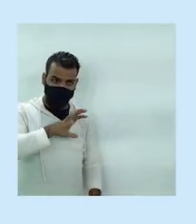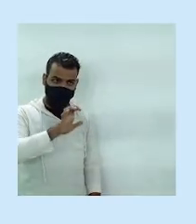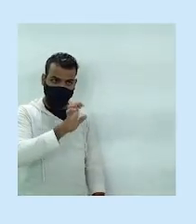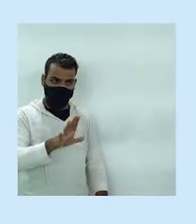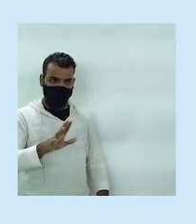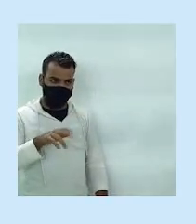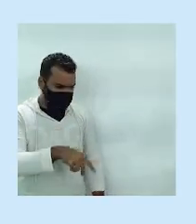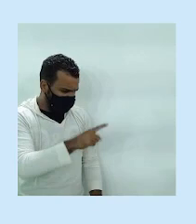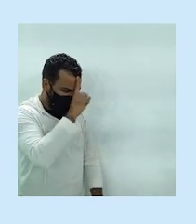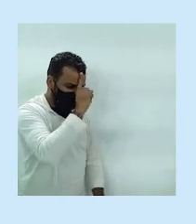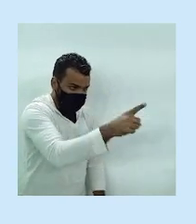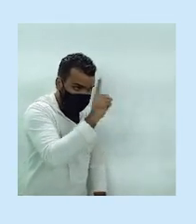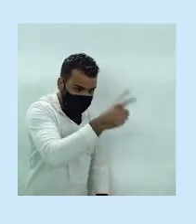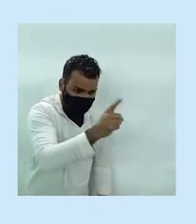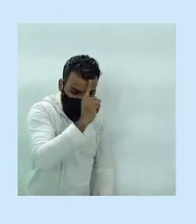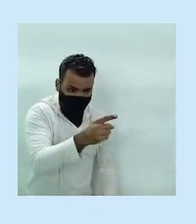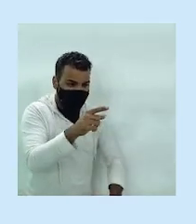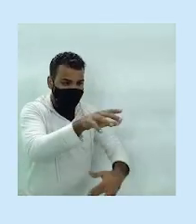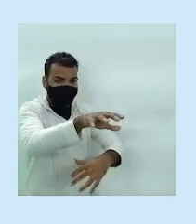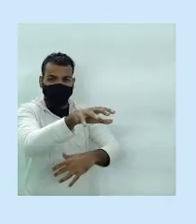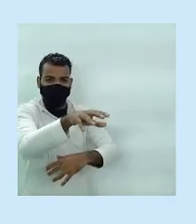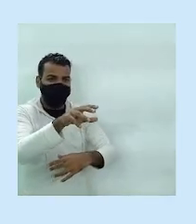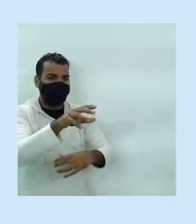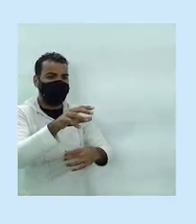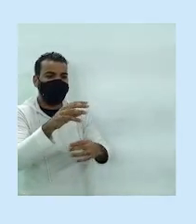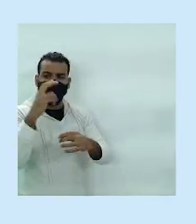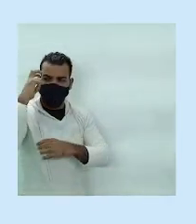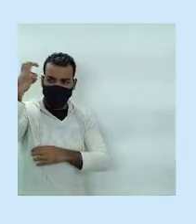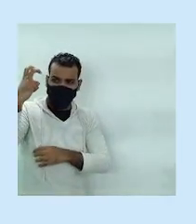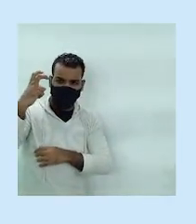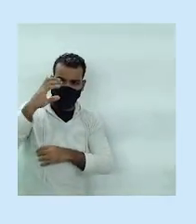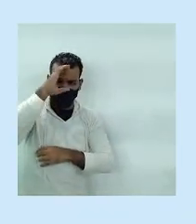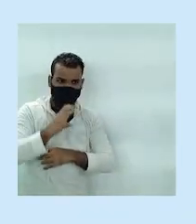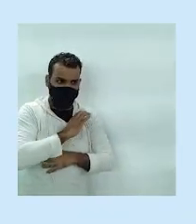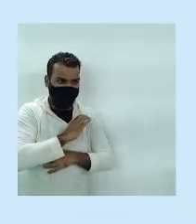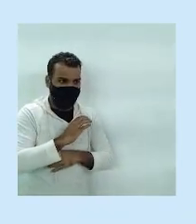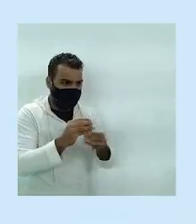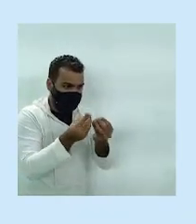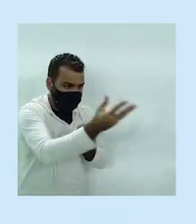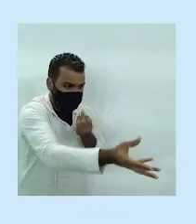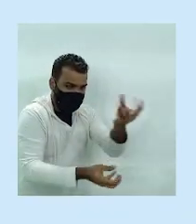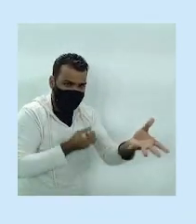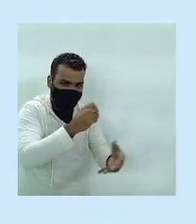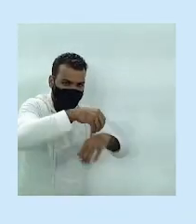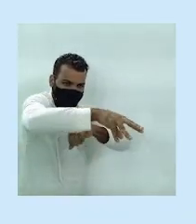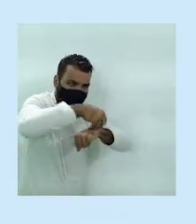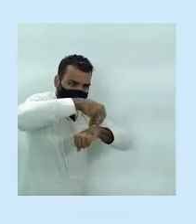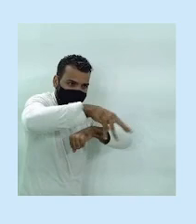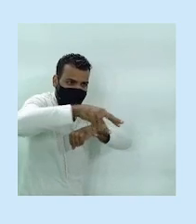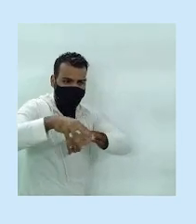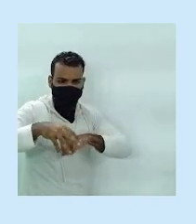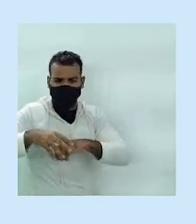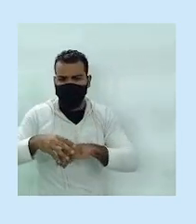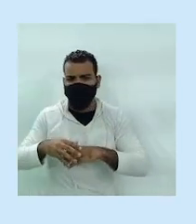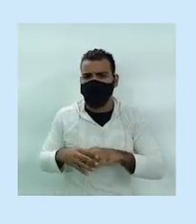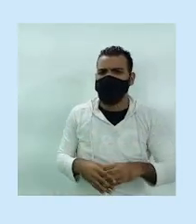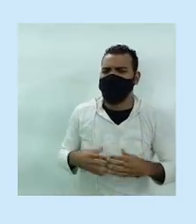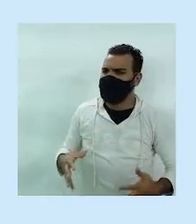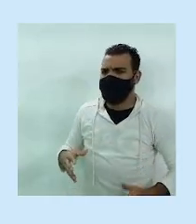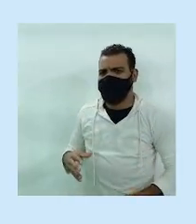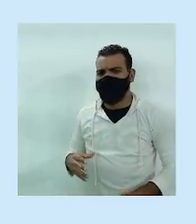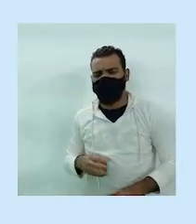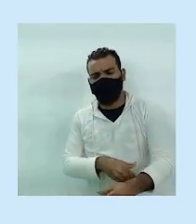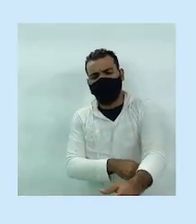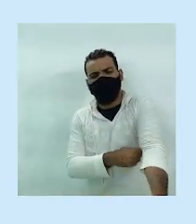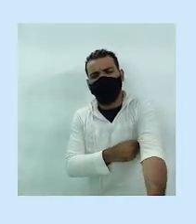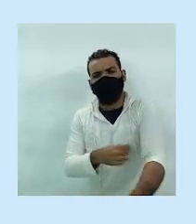catequizar, de evangelizar, de passar para os nativos a sua cultura. Então, será na cabecinha